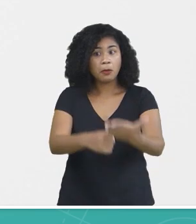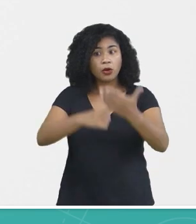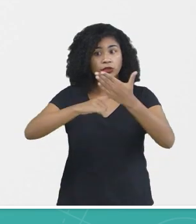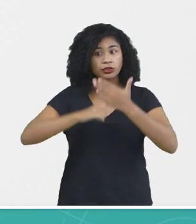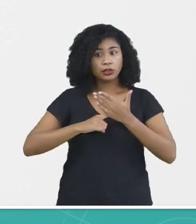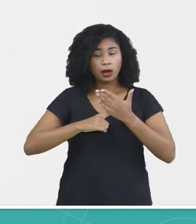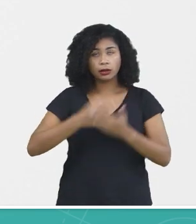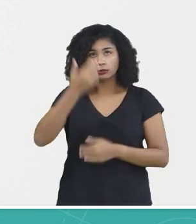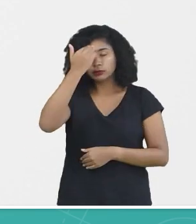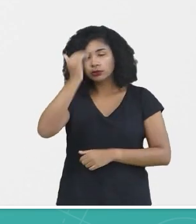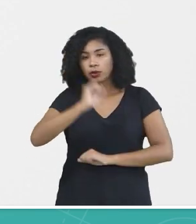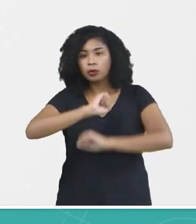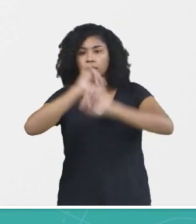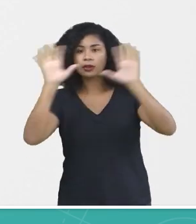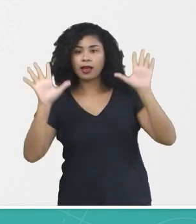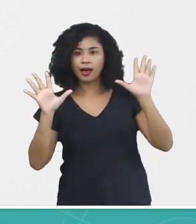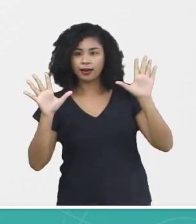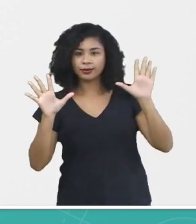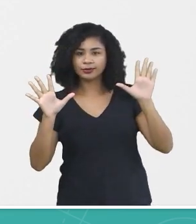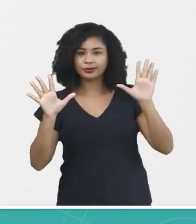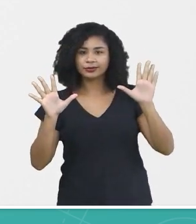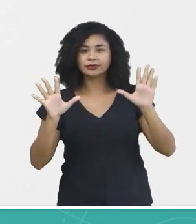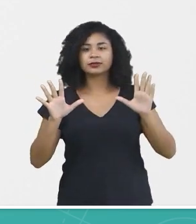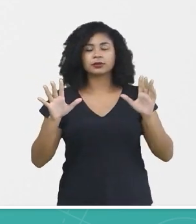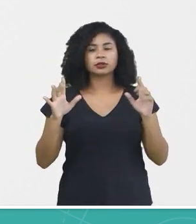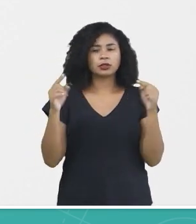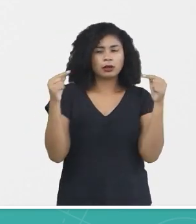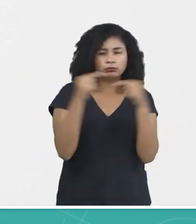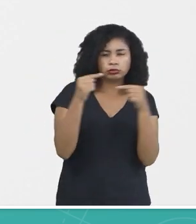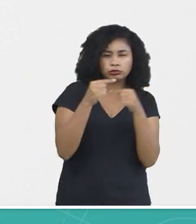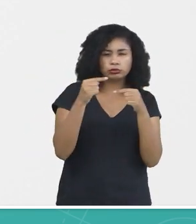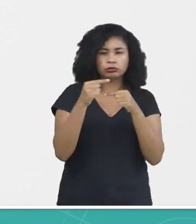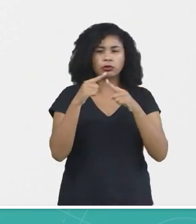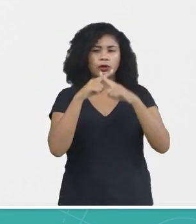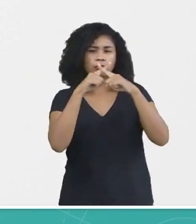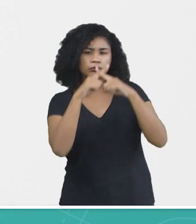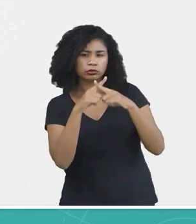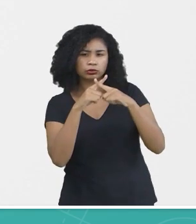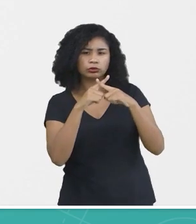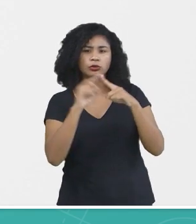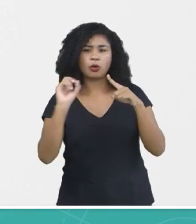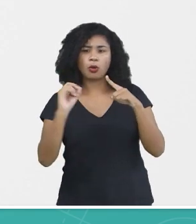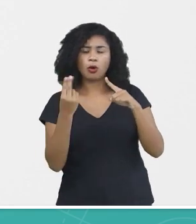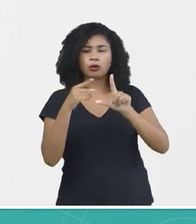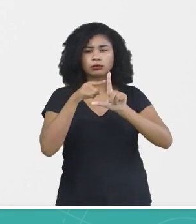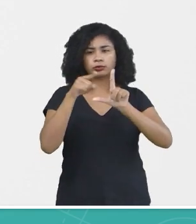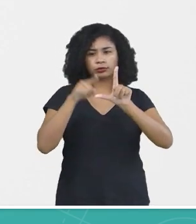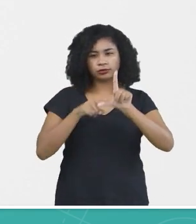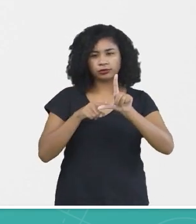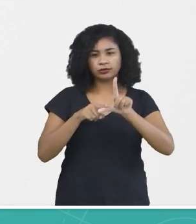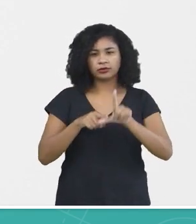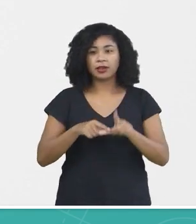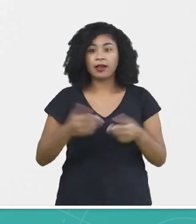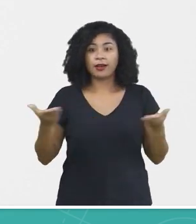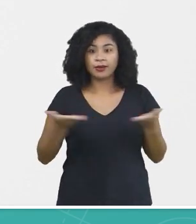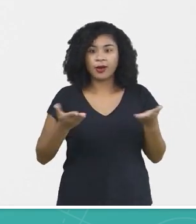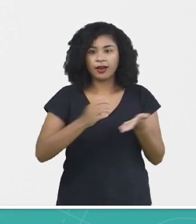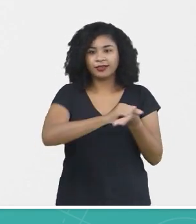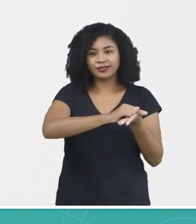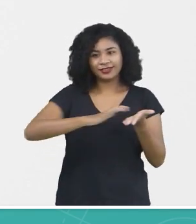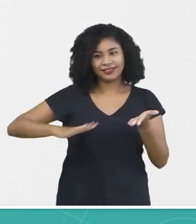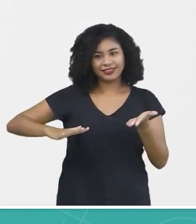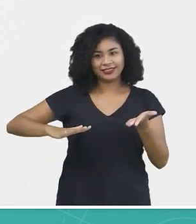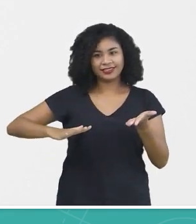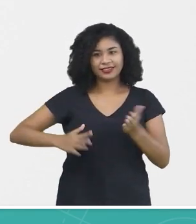bem esse conceito de retas paralelas, concorrentes e perpendiculares. Vamos para a nossa dinâmica local interativa.